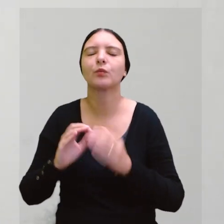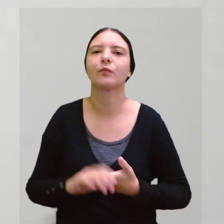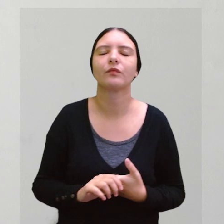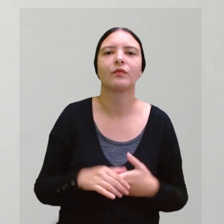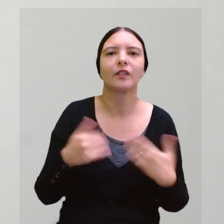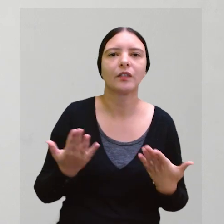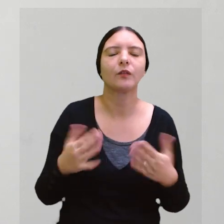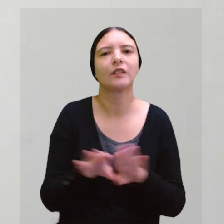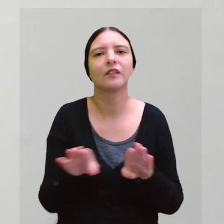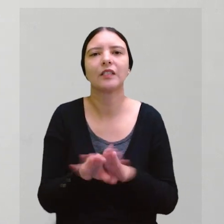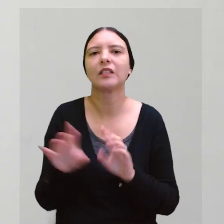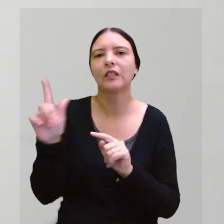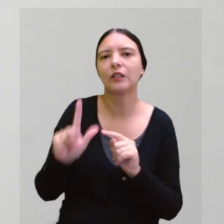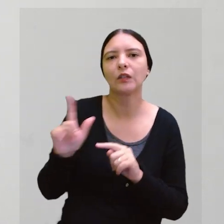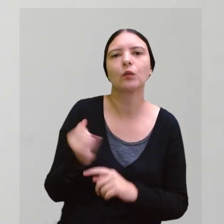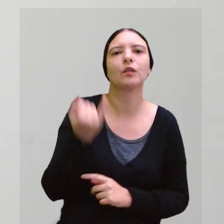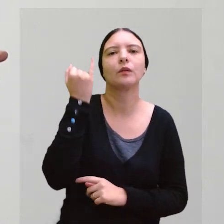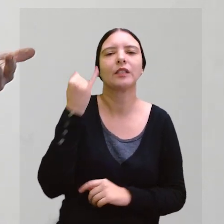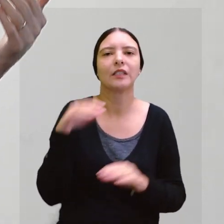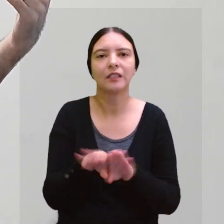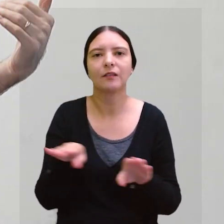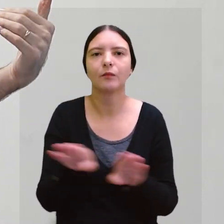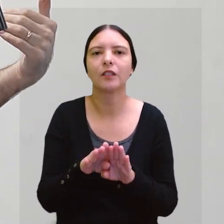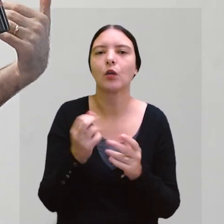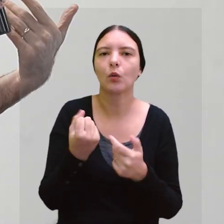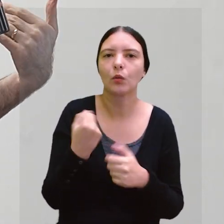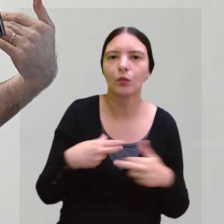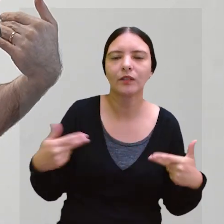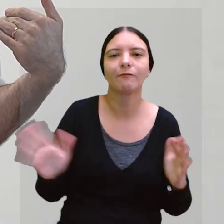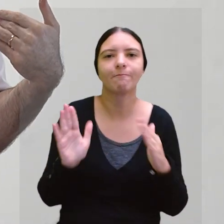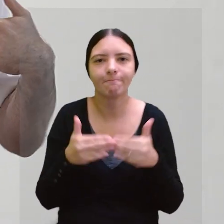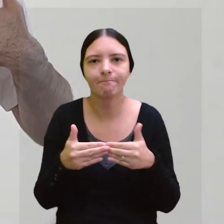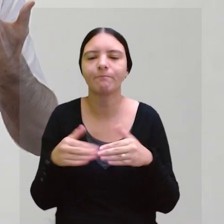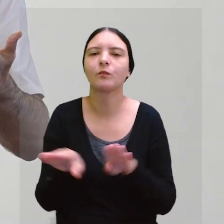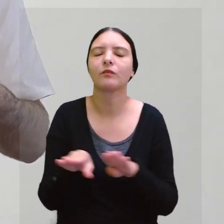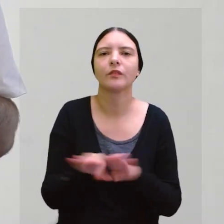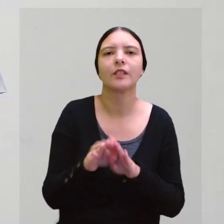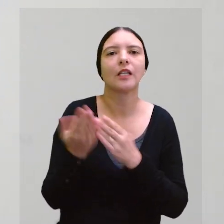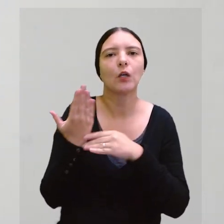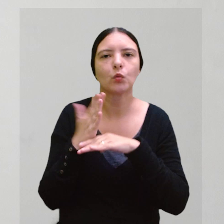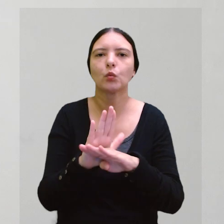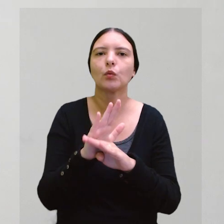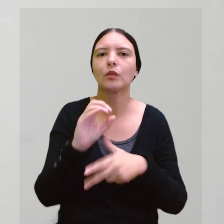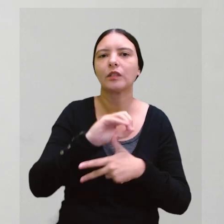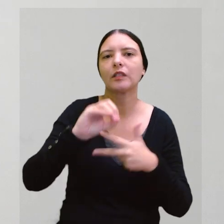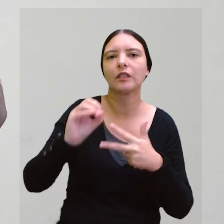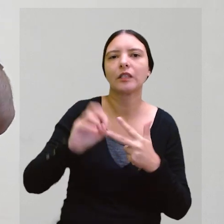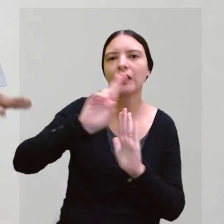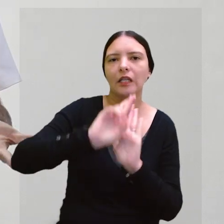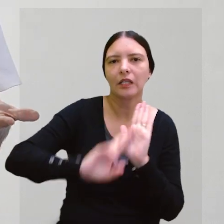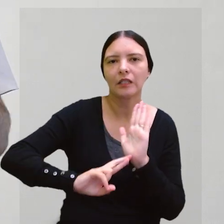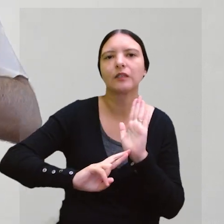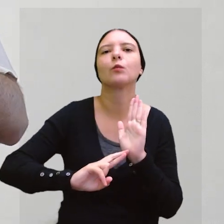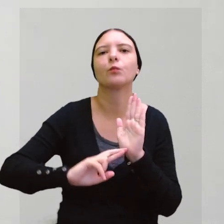notar a importância da literatura, tanto nas questões fechadas, como quanto auxílio da redação do Enem.